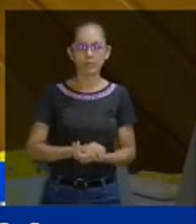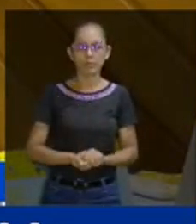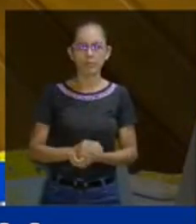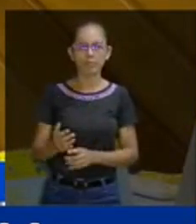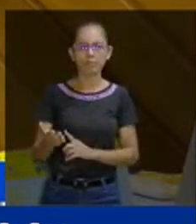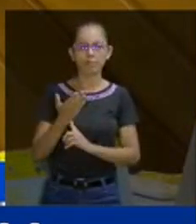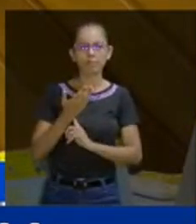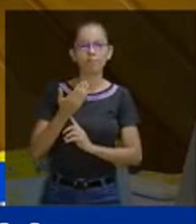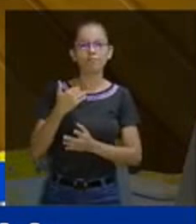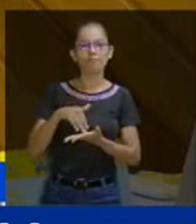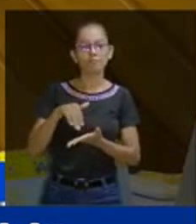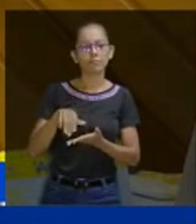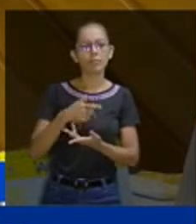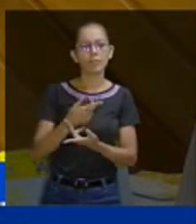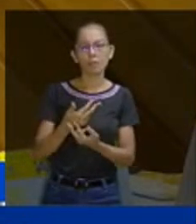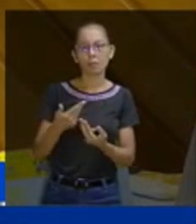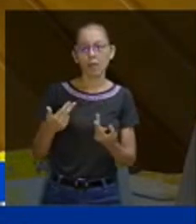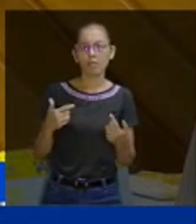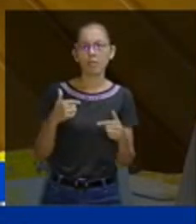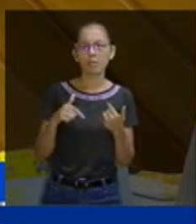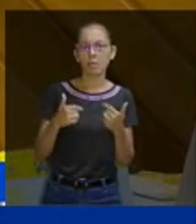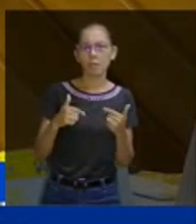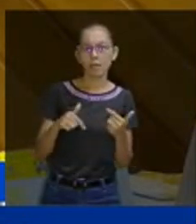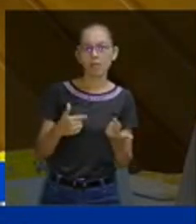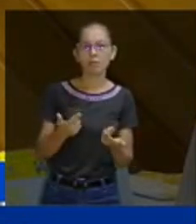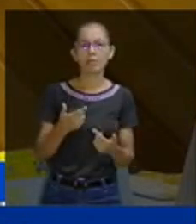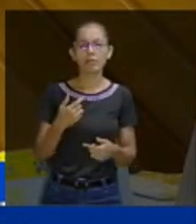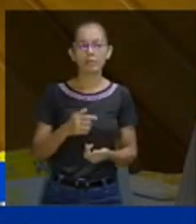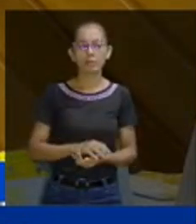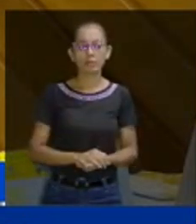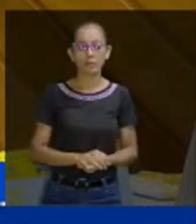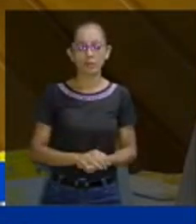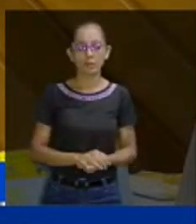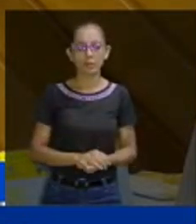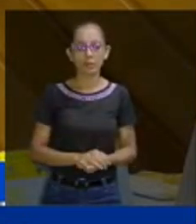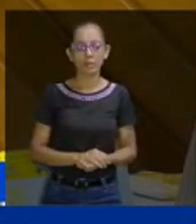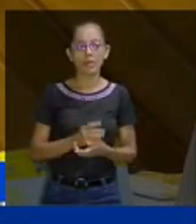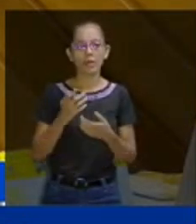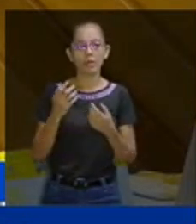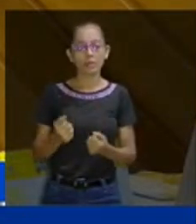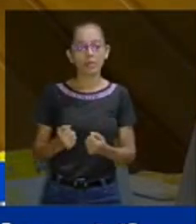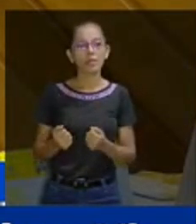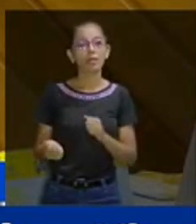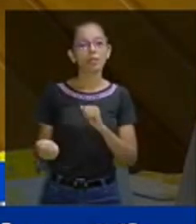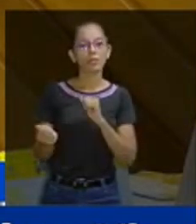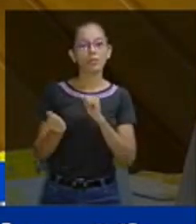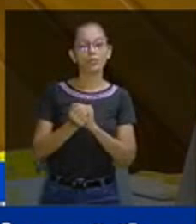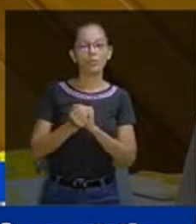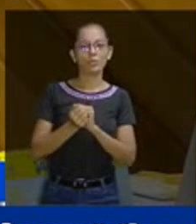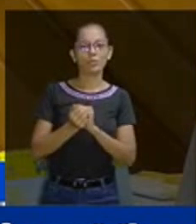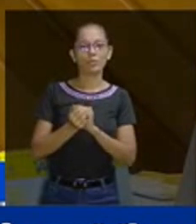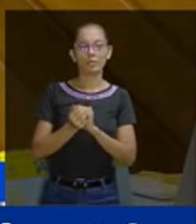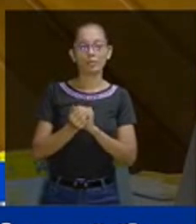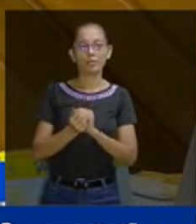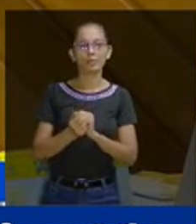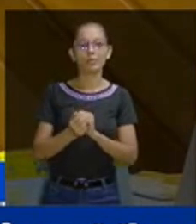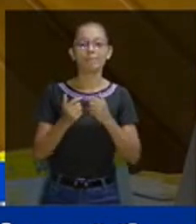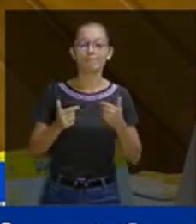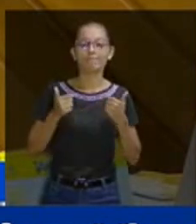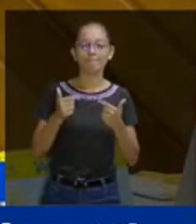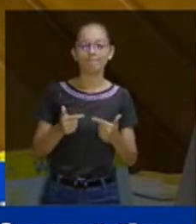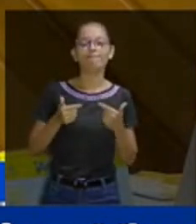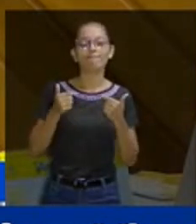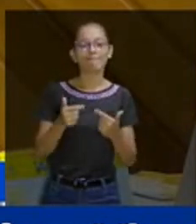me auxiliou nas vastas atividades judiciárias, aceitou o convite de me acompanhar e veio por fronte de batalha junto